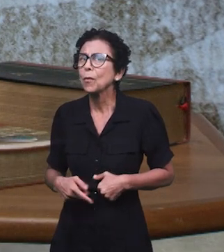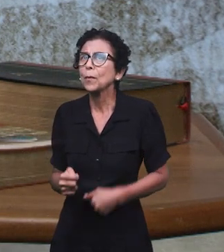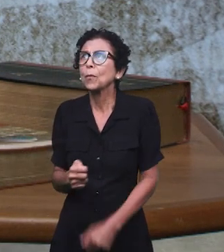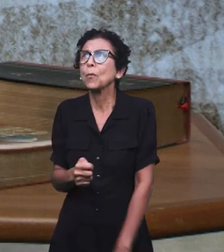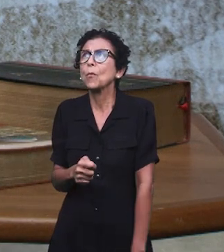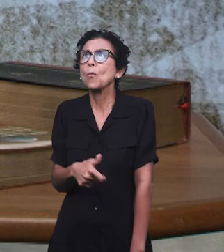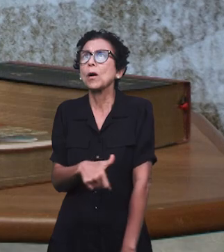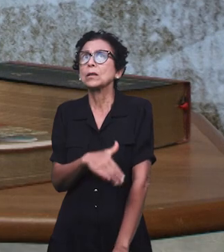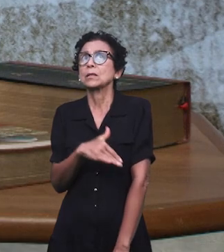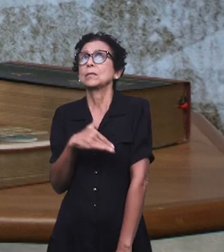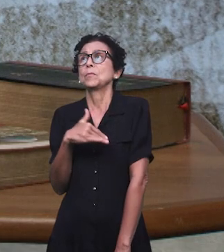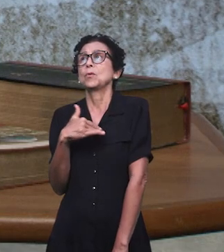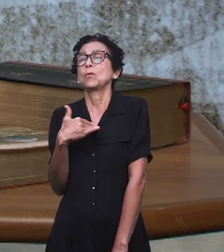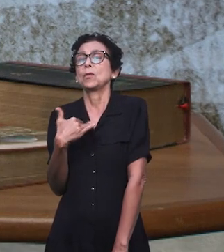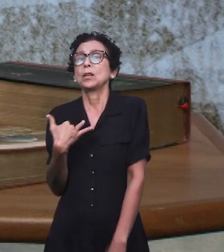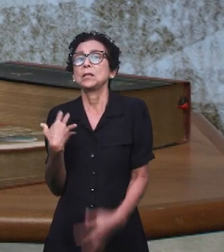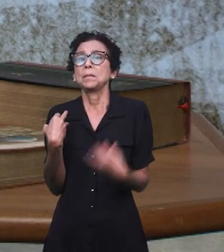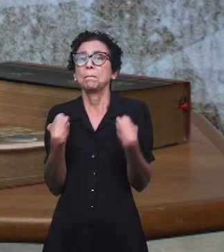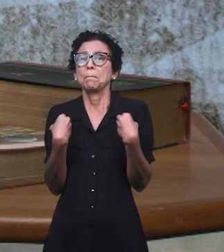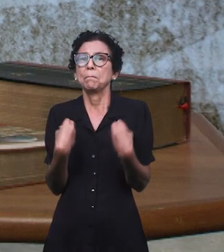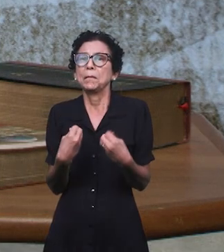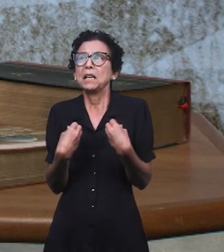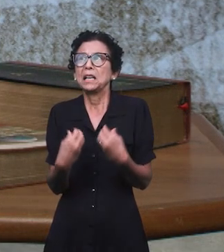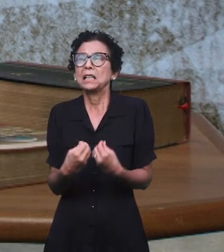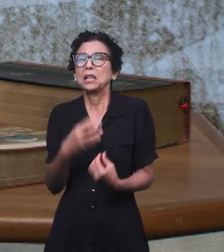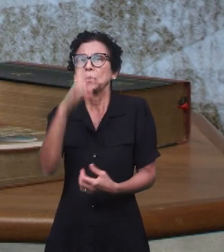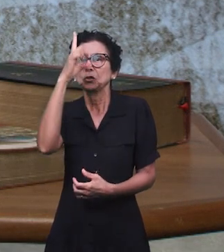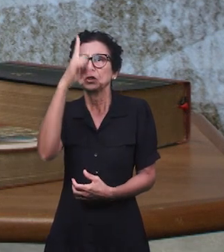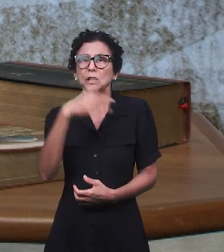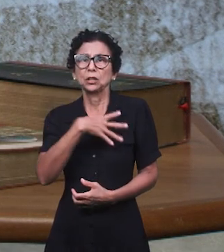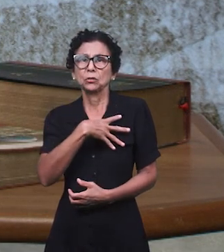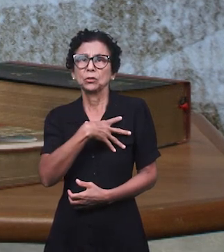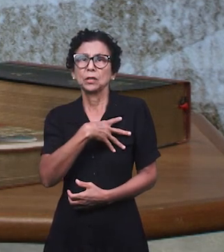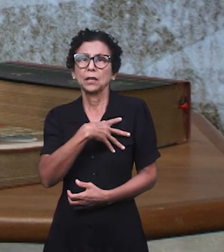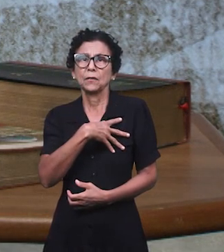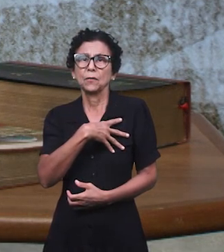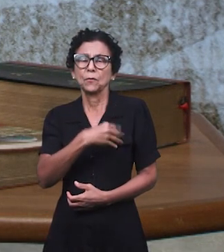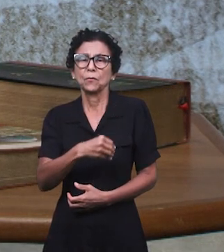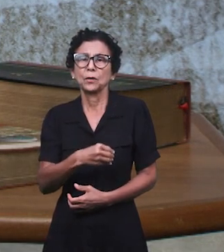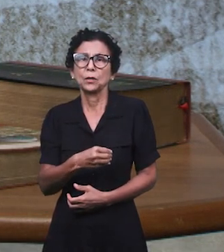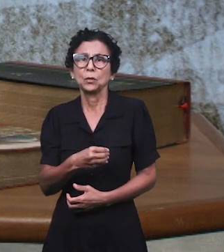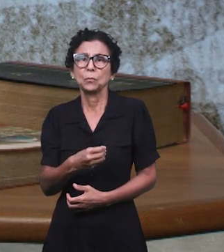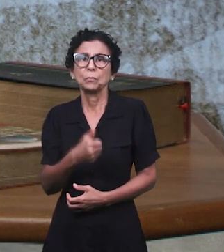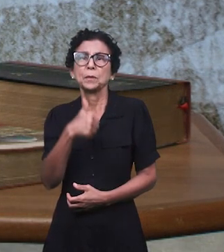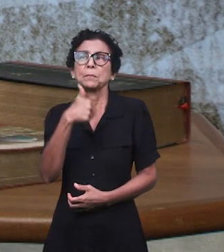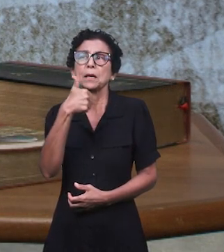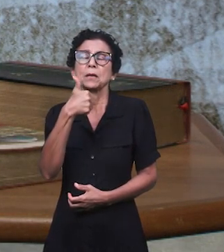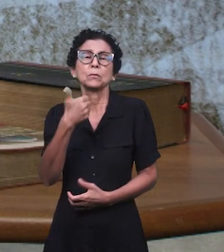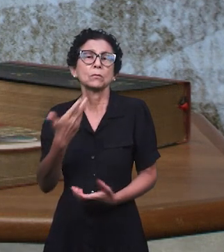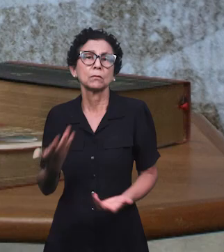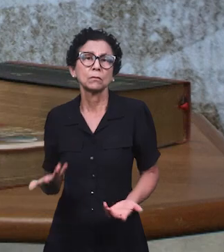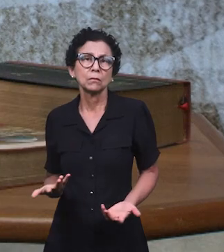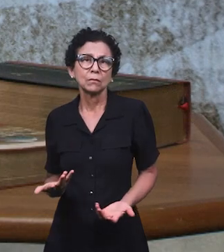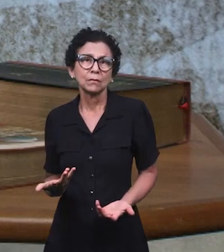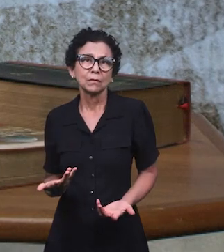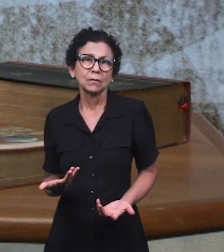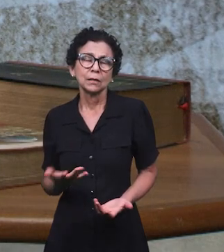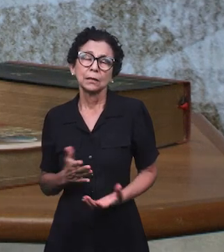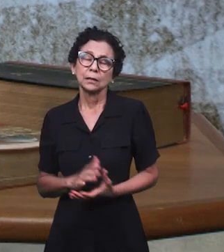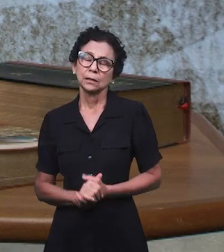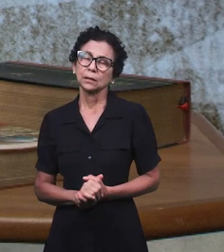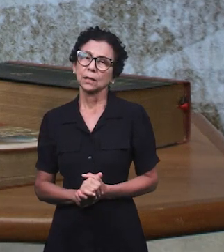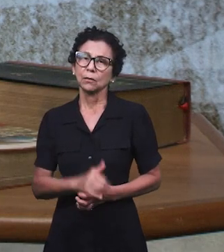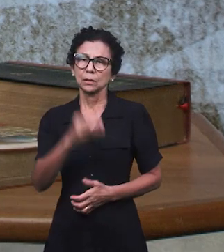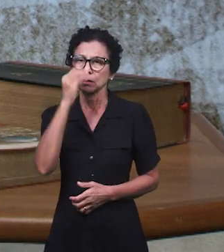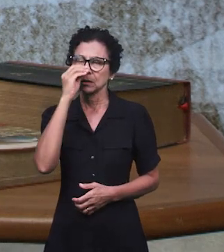me servirá logo a primogenitura? Então, naquele momento, ele desvalorizou a